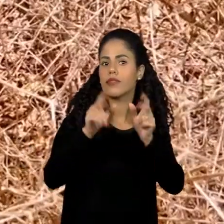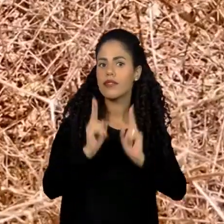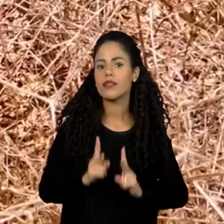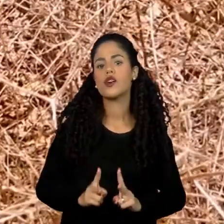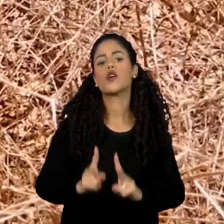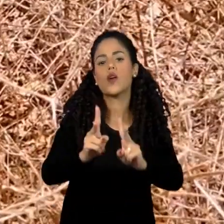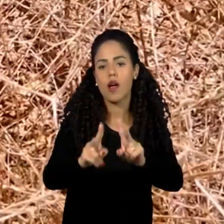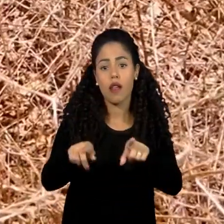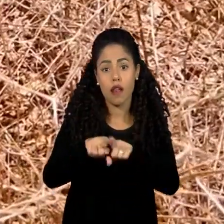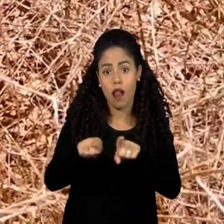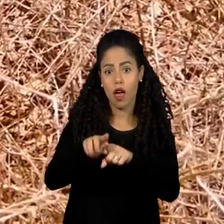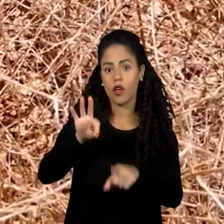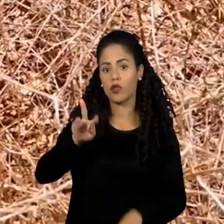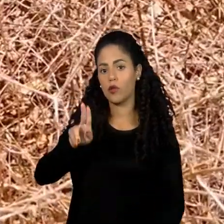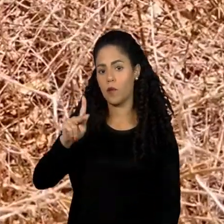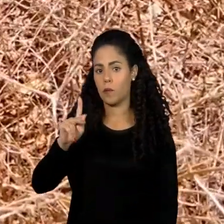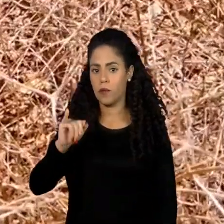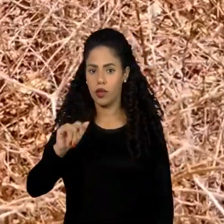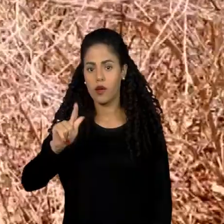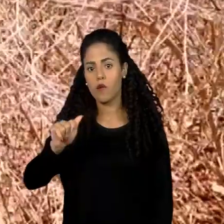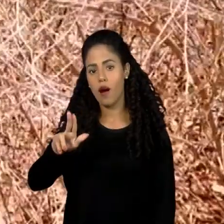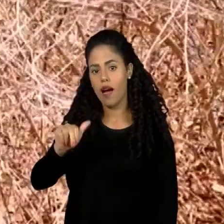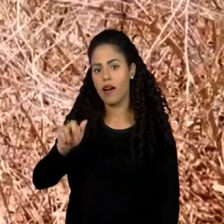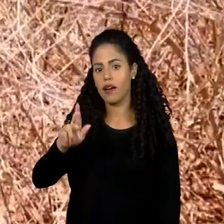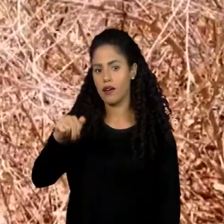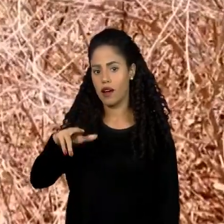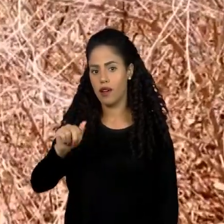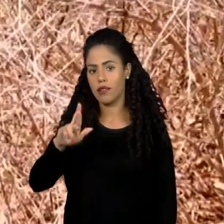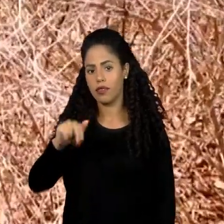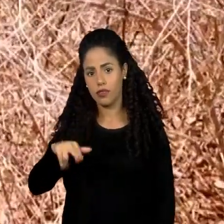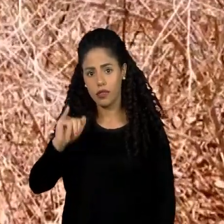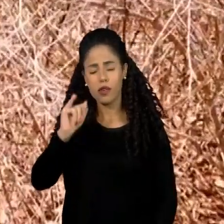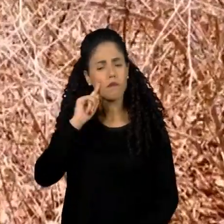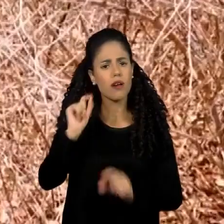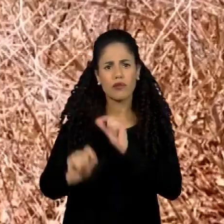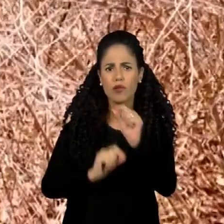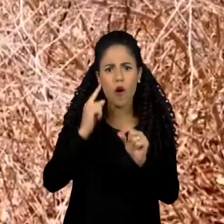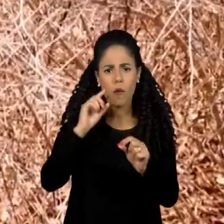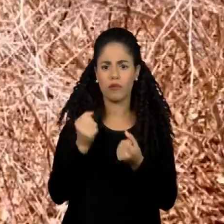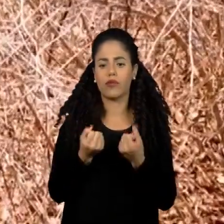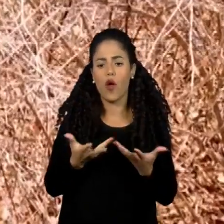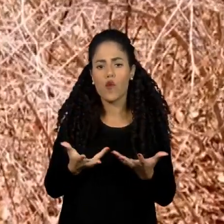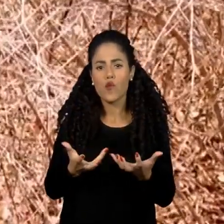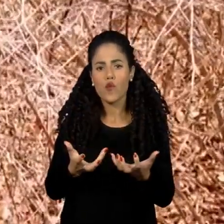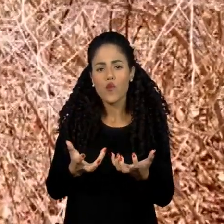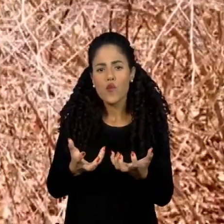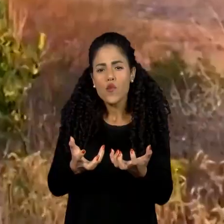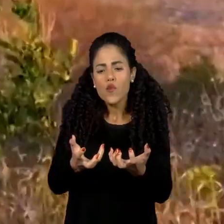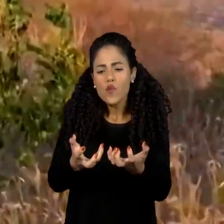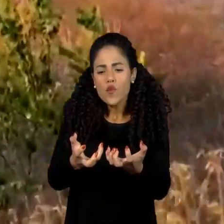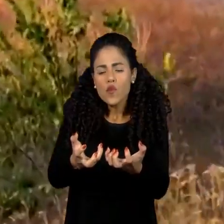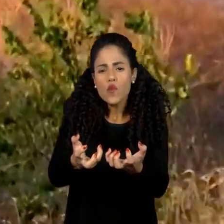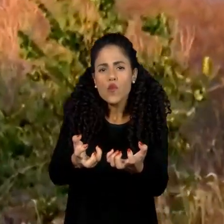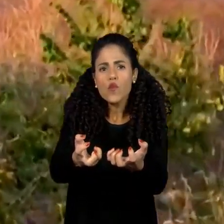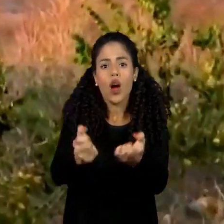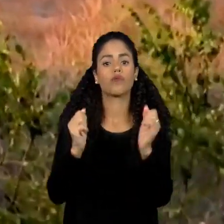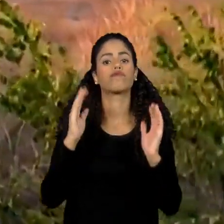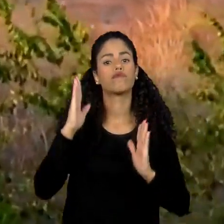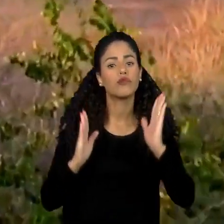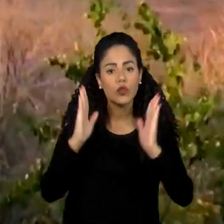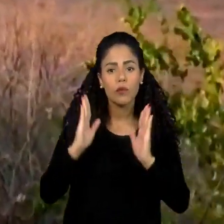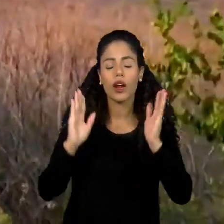do tupi-guarani, significa mata branca. É como ela fica nos longos períodos de seca que marcam o